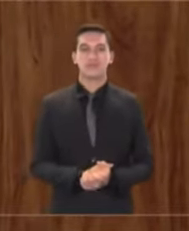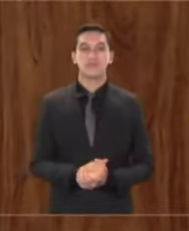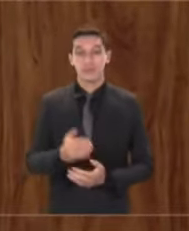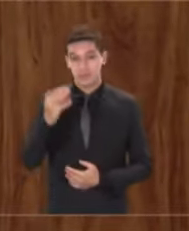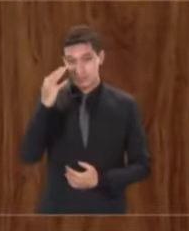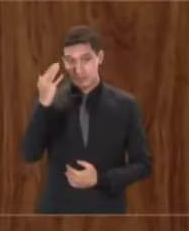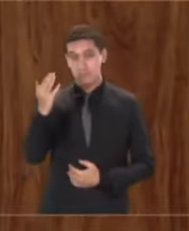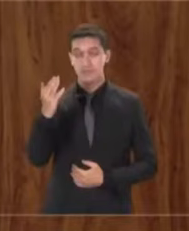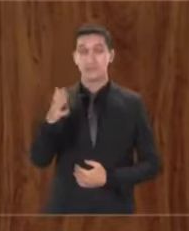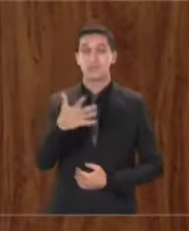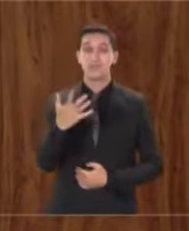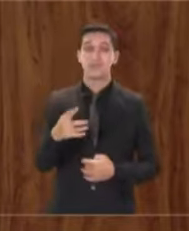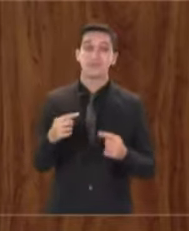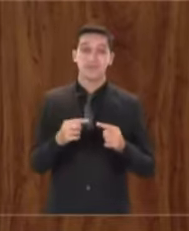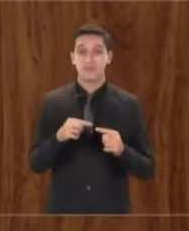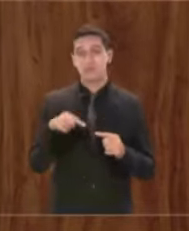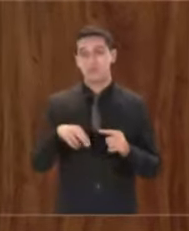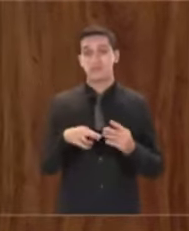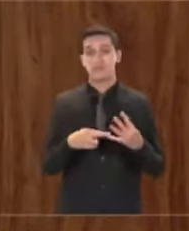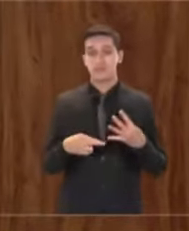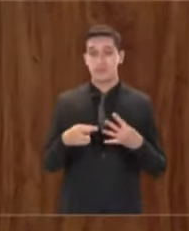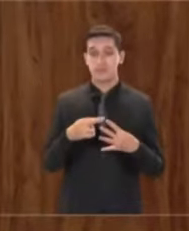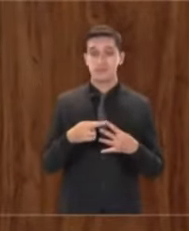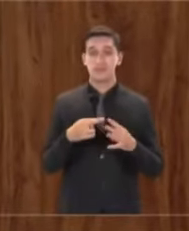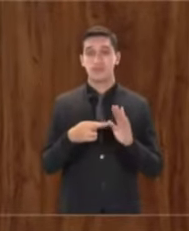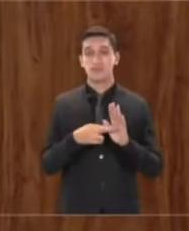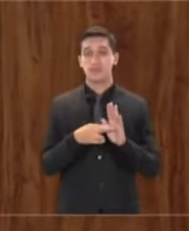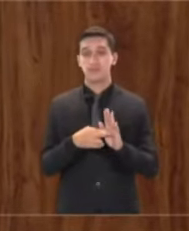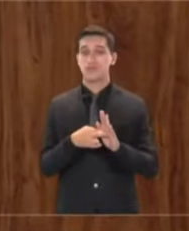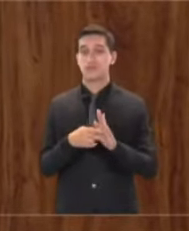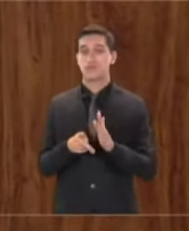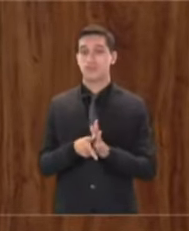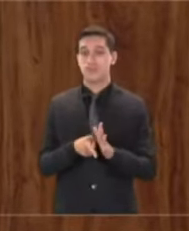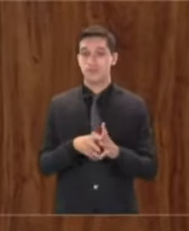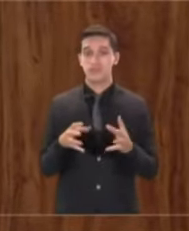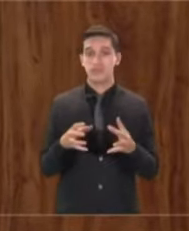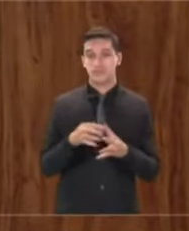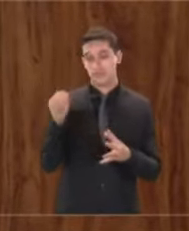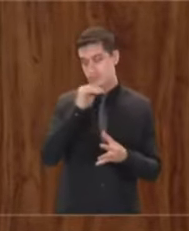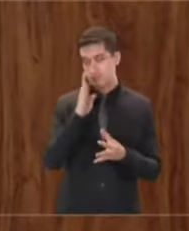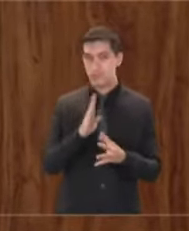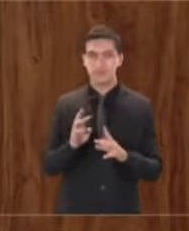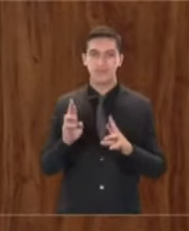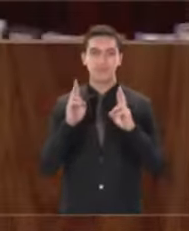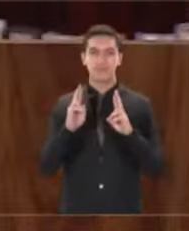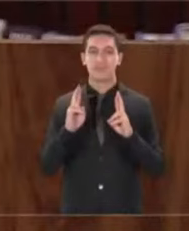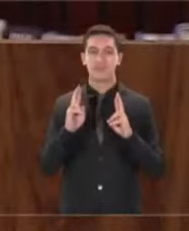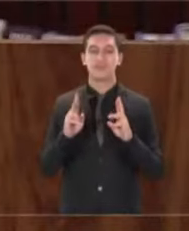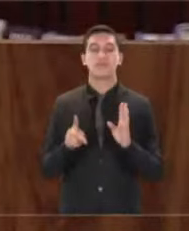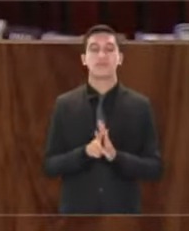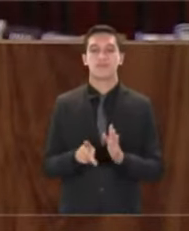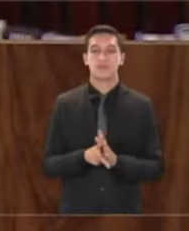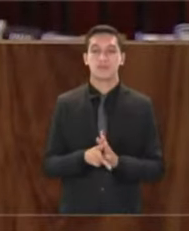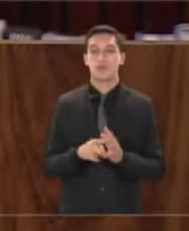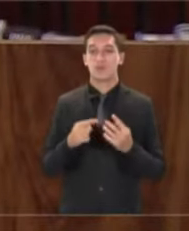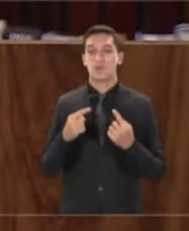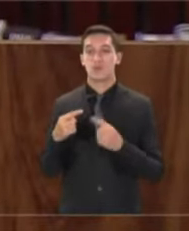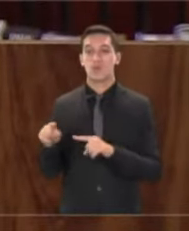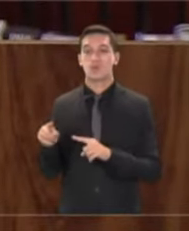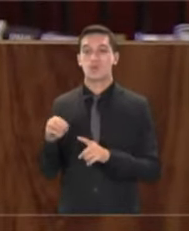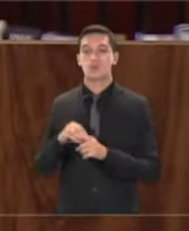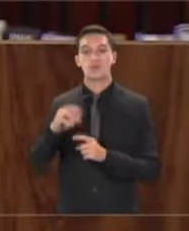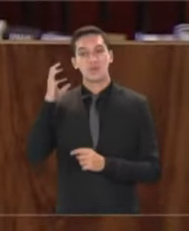presidente. Trata-se de recurso e representação interposto pela coligação Brasil da Esperança em desfavor da